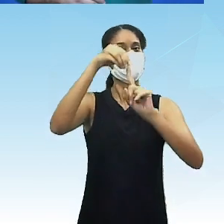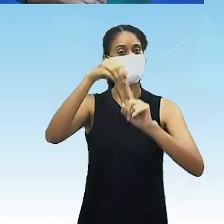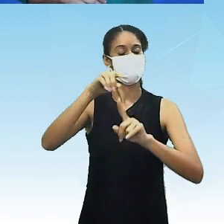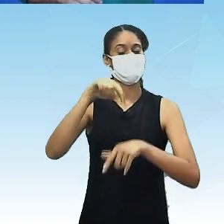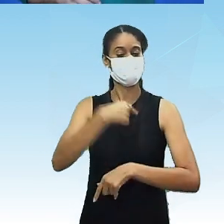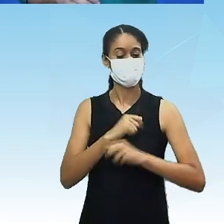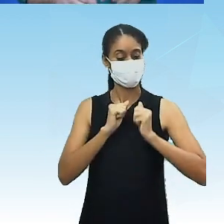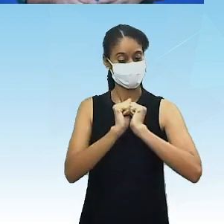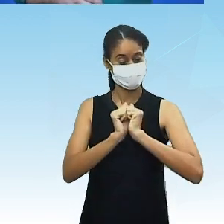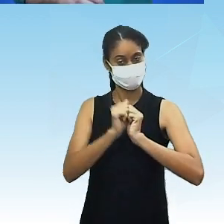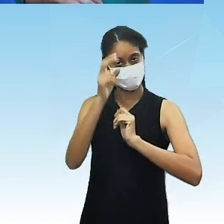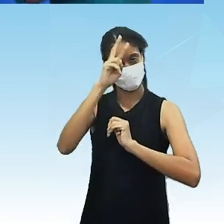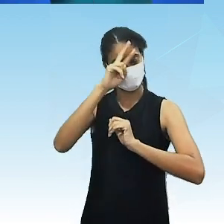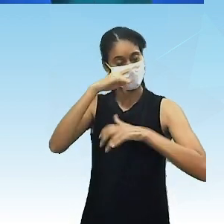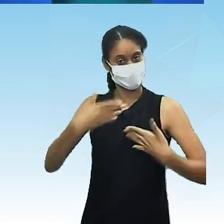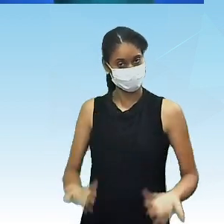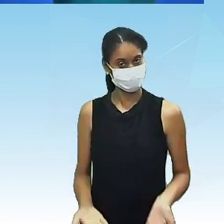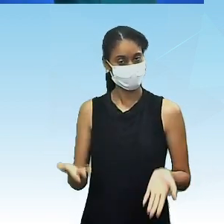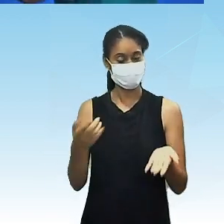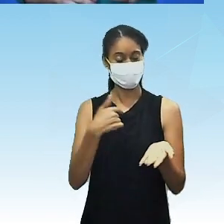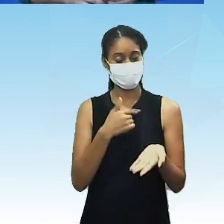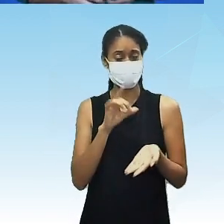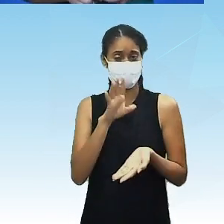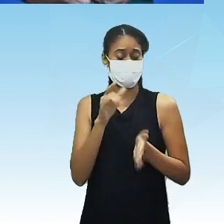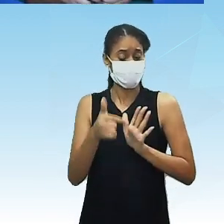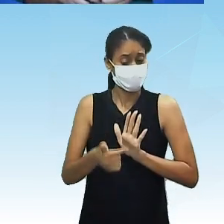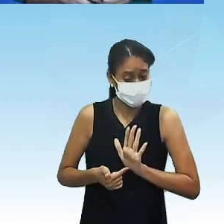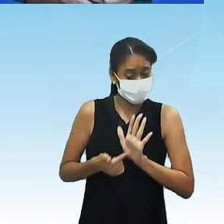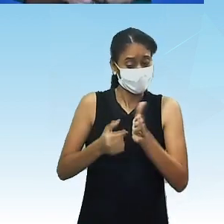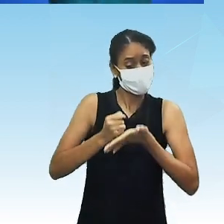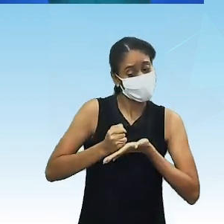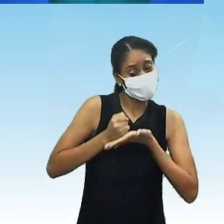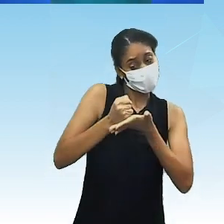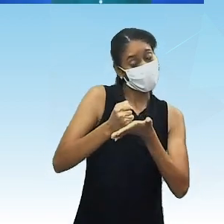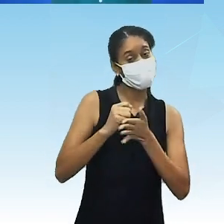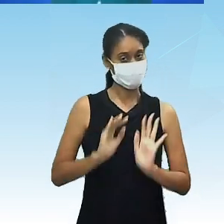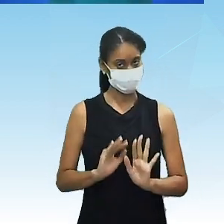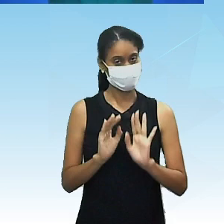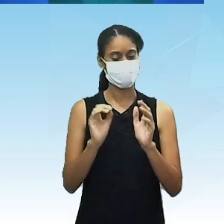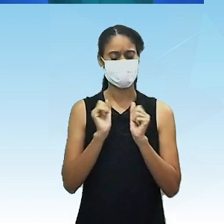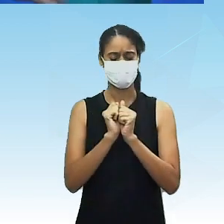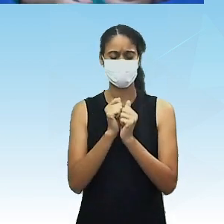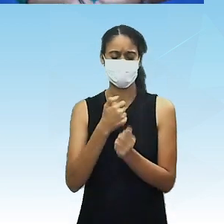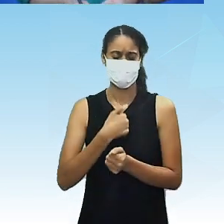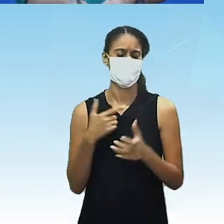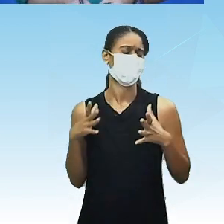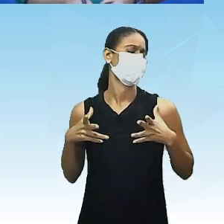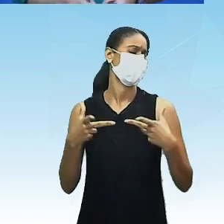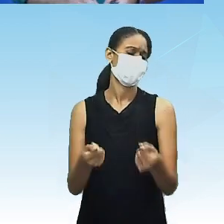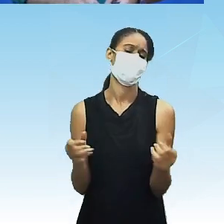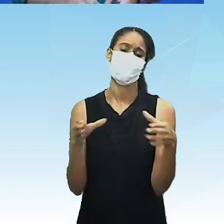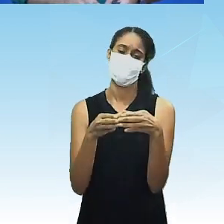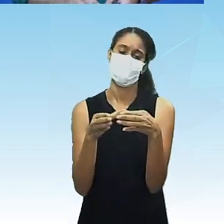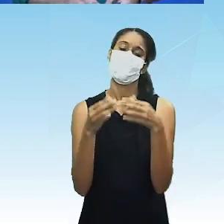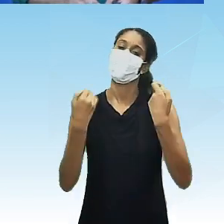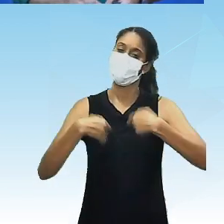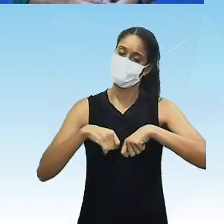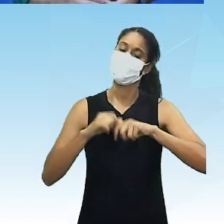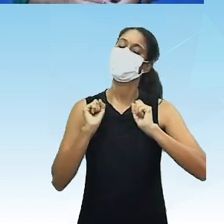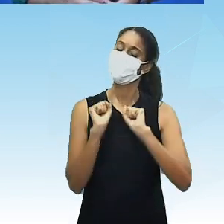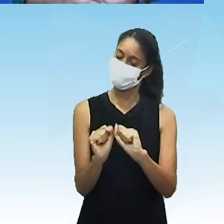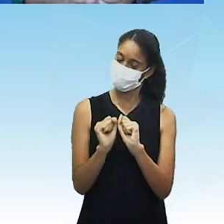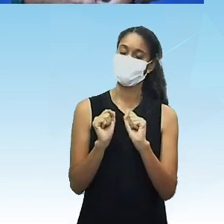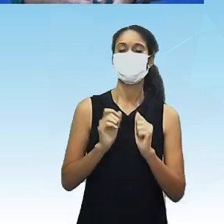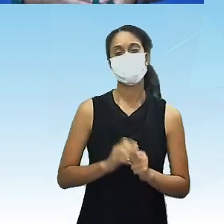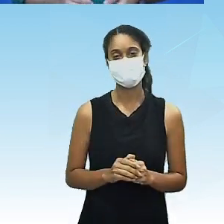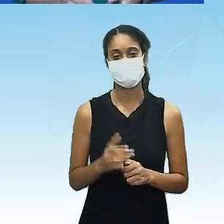viu? Essa história quem escreve é você e eu estou aqui só para dar aquele apoio, tá certo? Conte comigo e com todo o time, logicamente, para o que precisar, tá certo? É uma